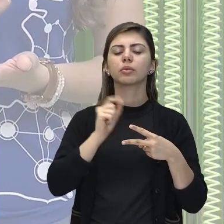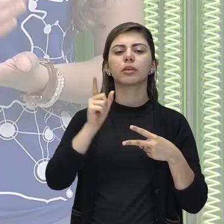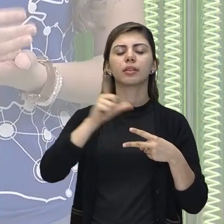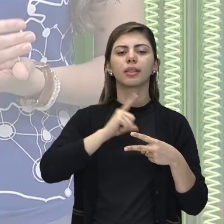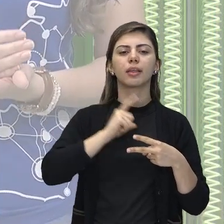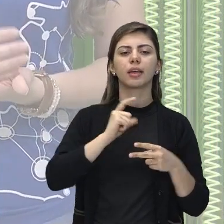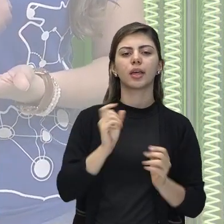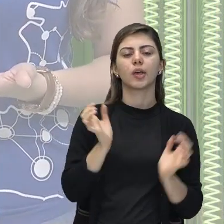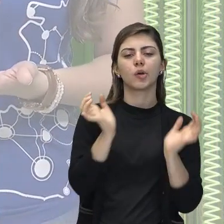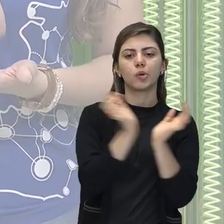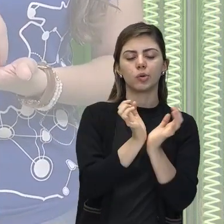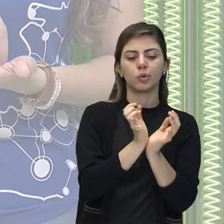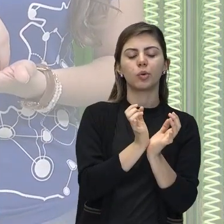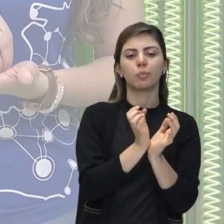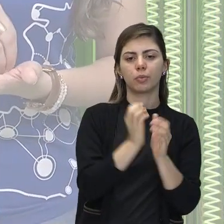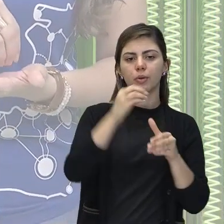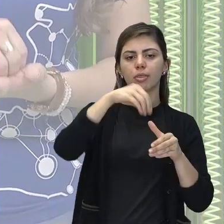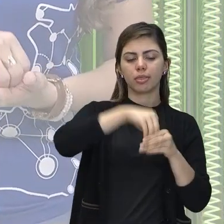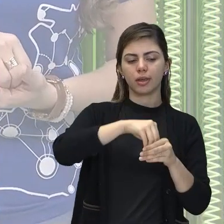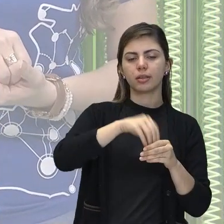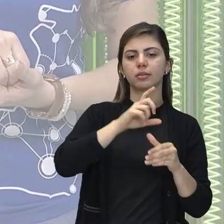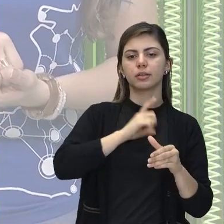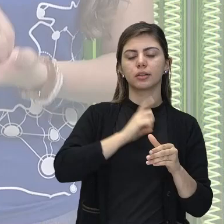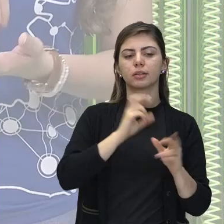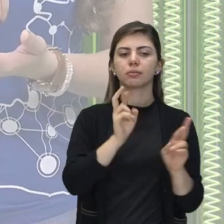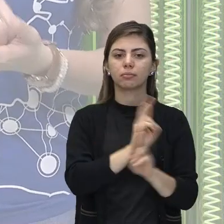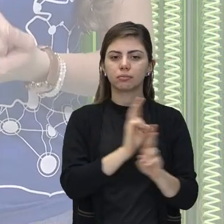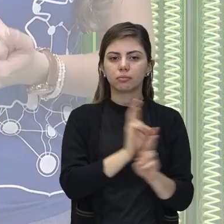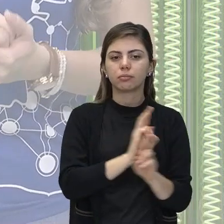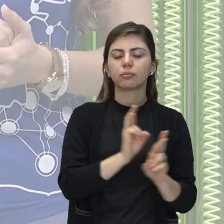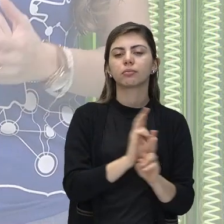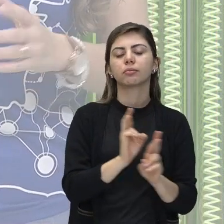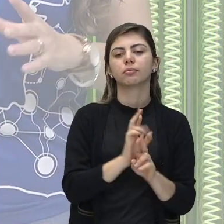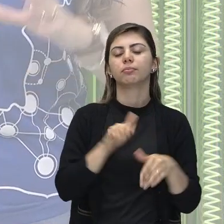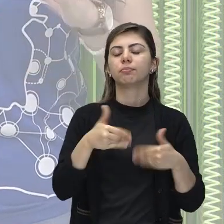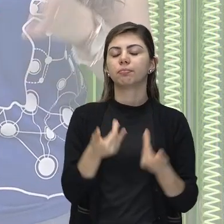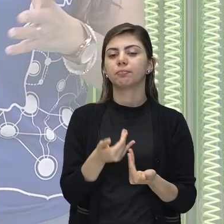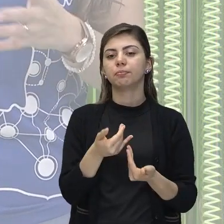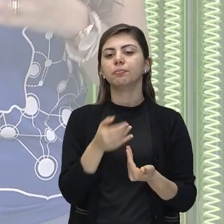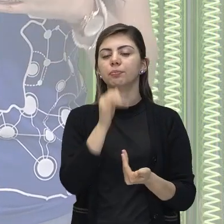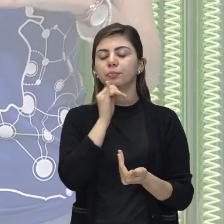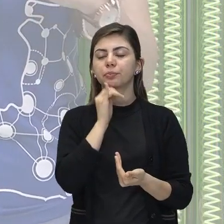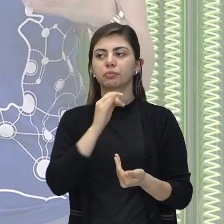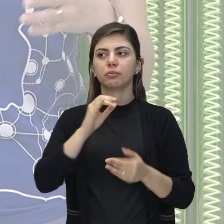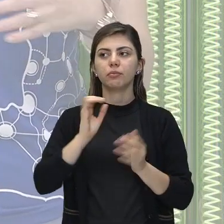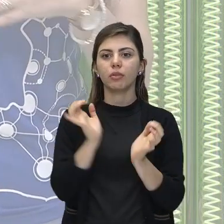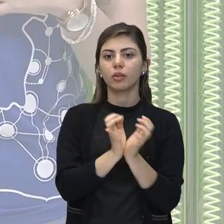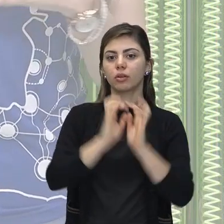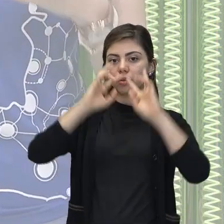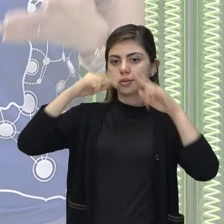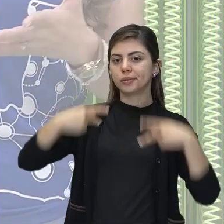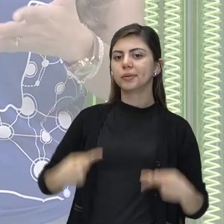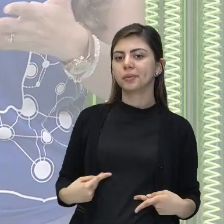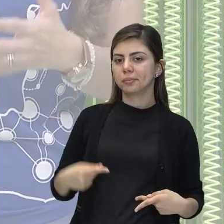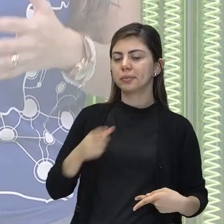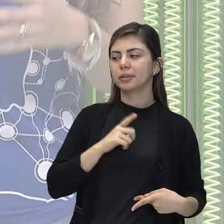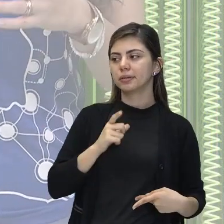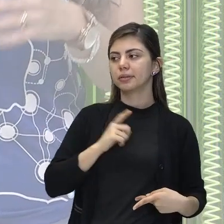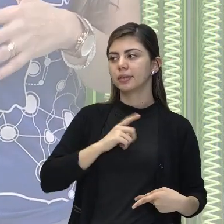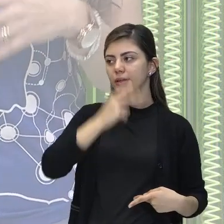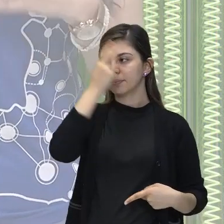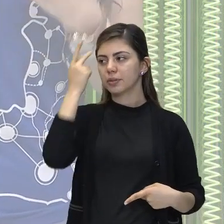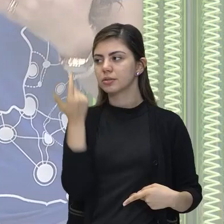ocorrem com indivíduos de uma mesma espécie. Então, se eu tenho seres humanos se relacionando um com o